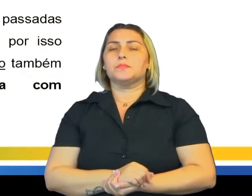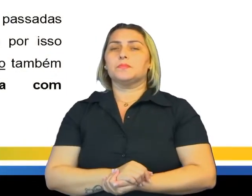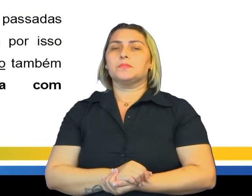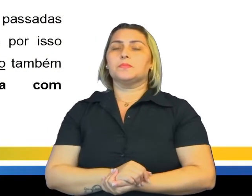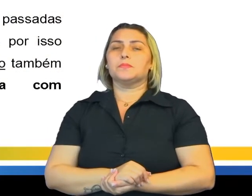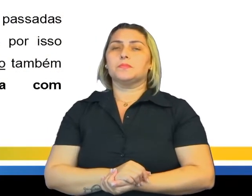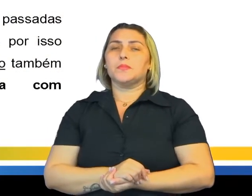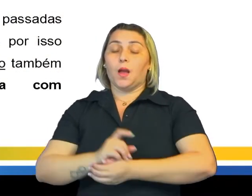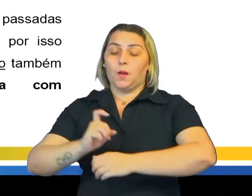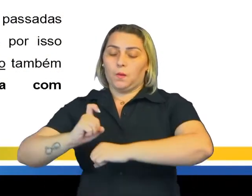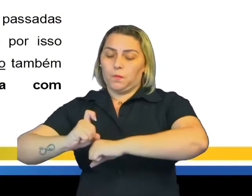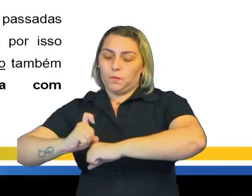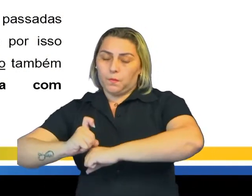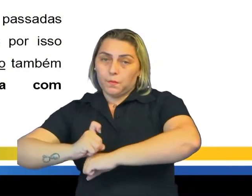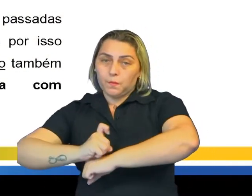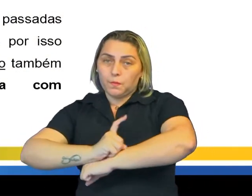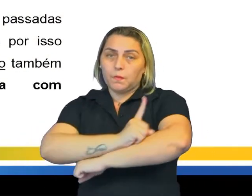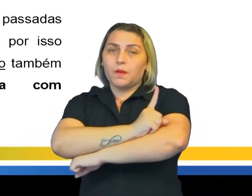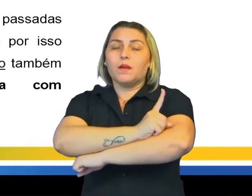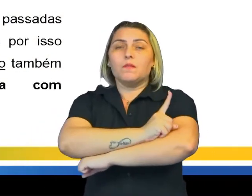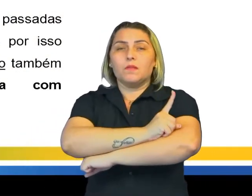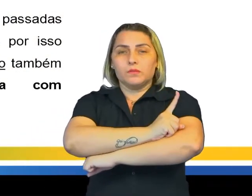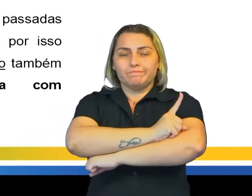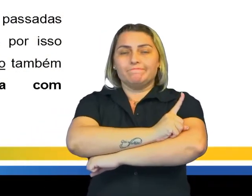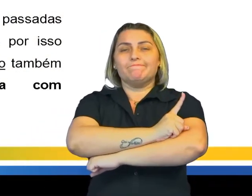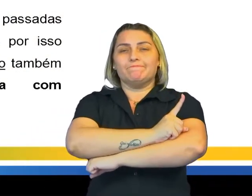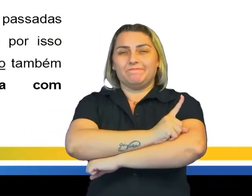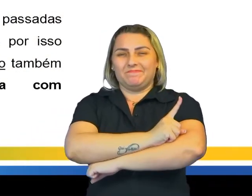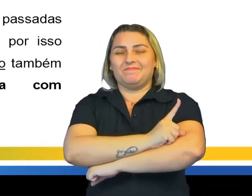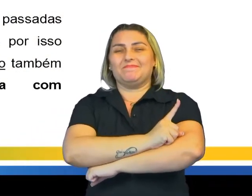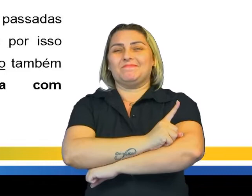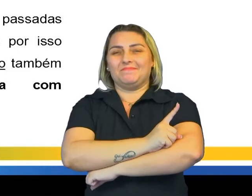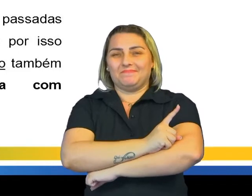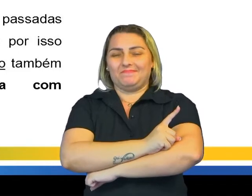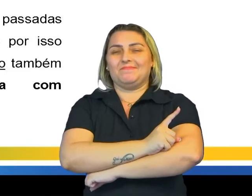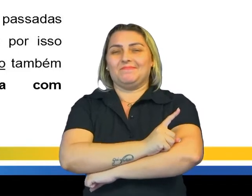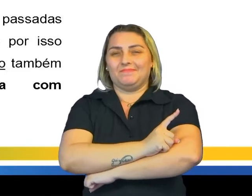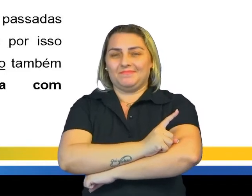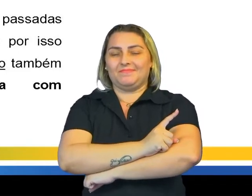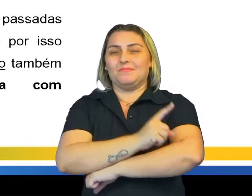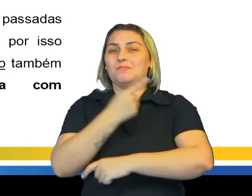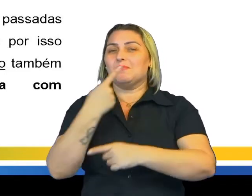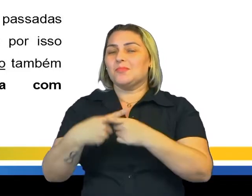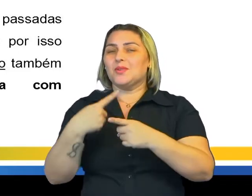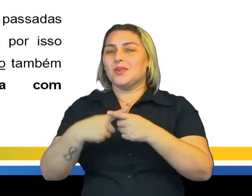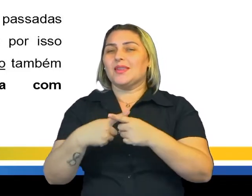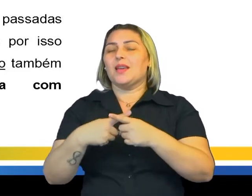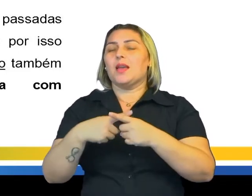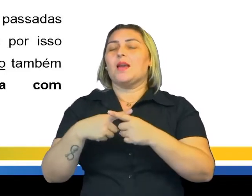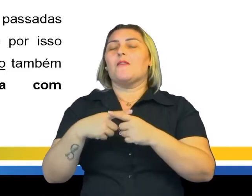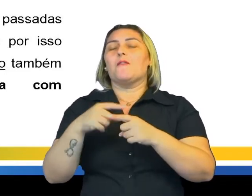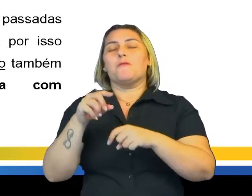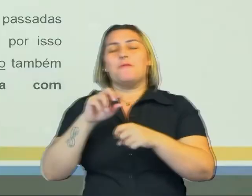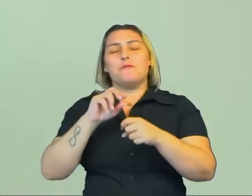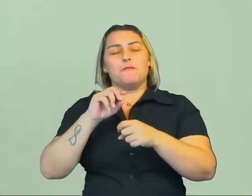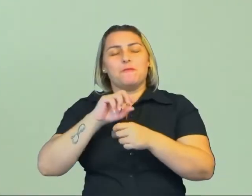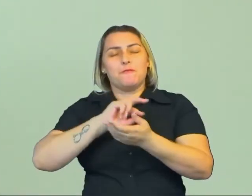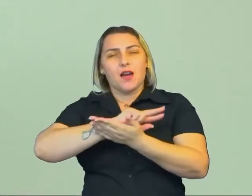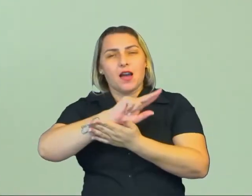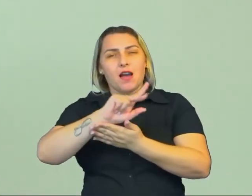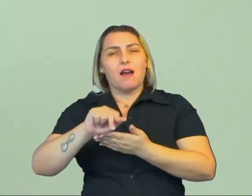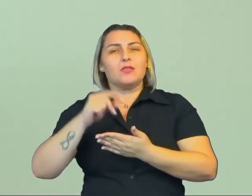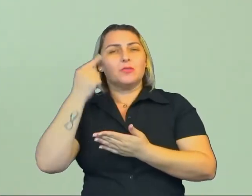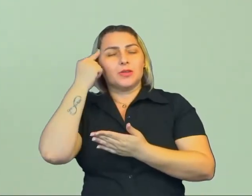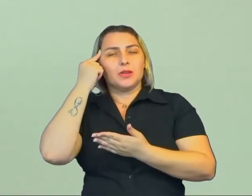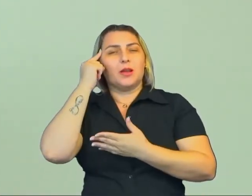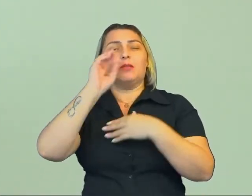Evolução. Essa é uma área que às vezes dá muito conversa. Por quê? Porque as pessoas tendem a